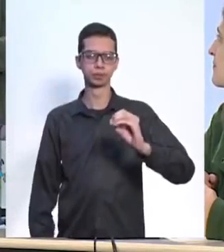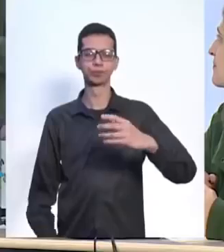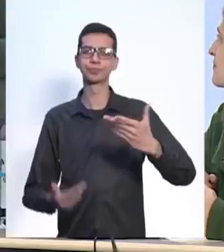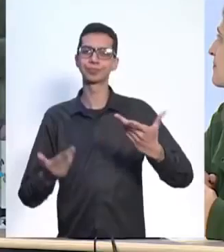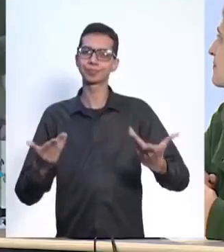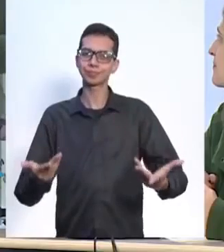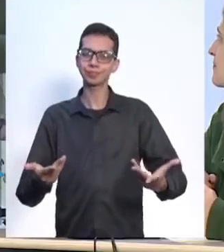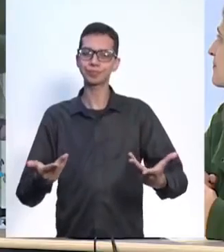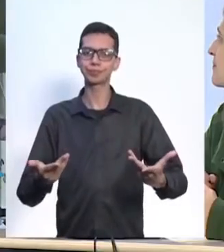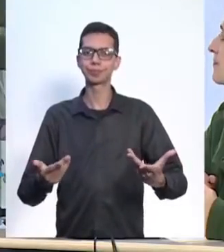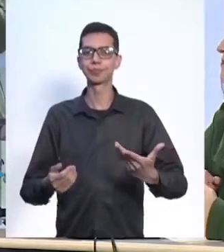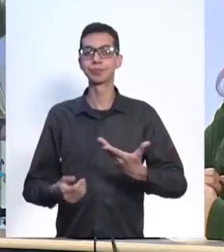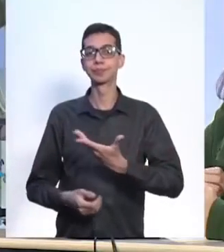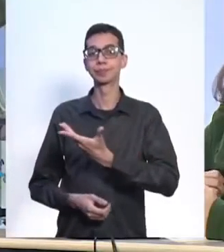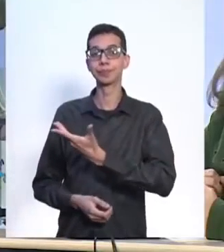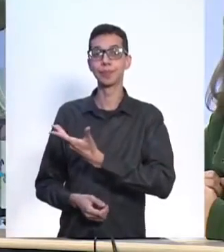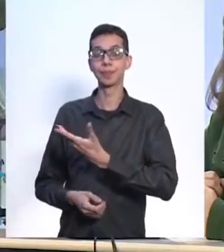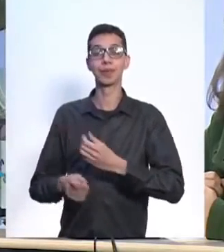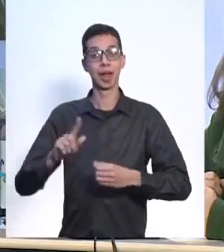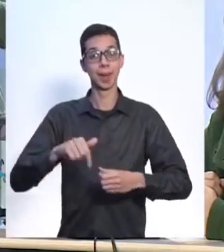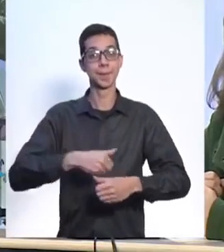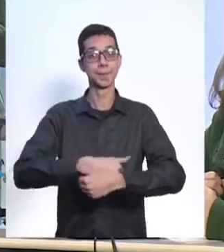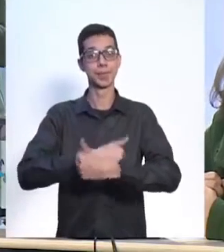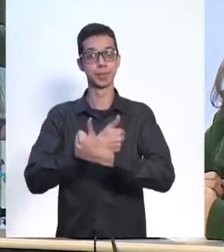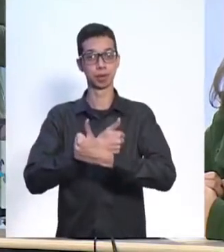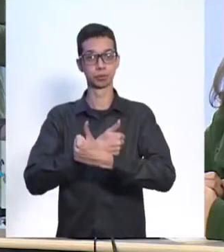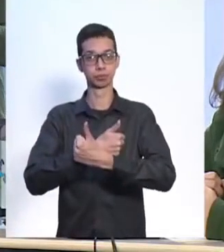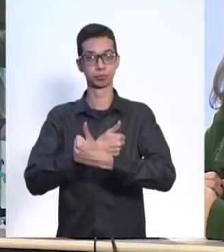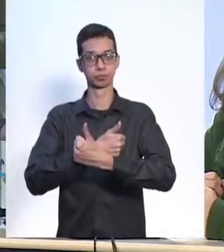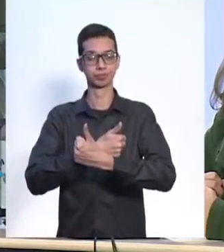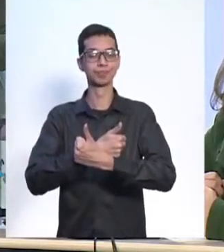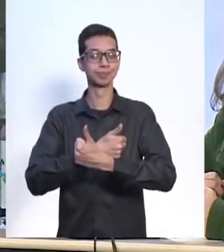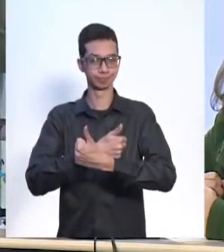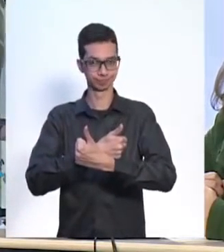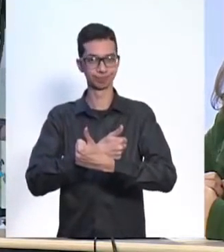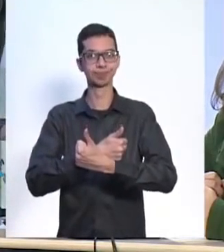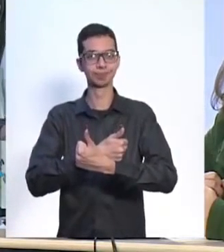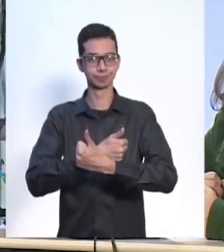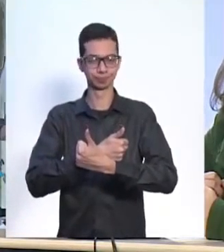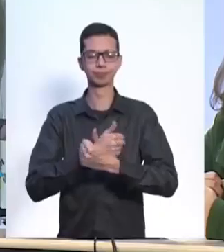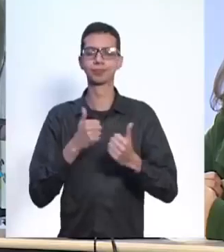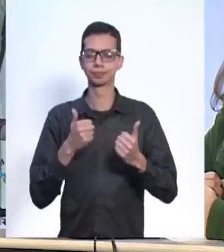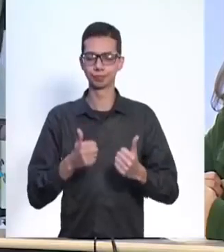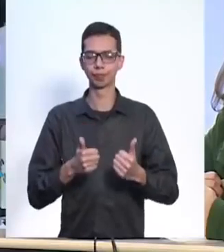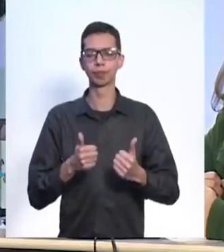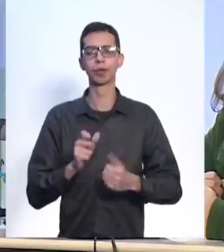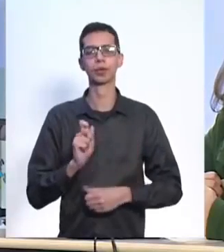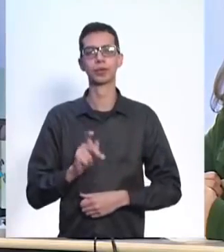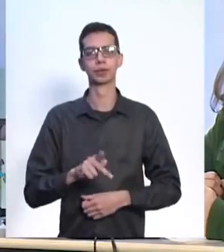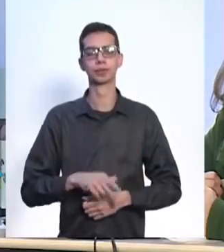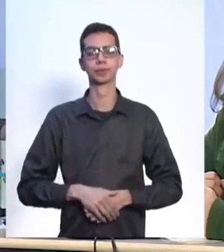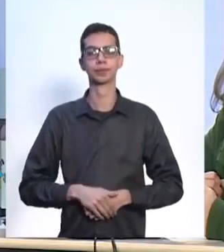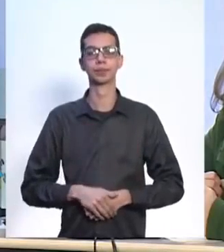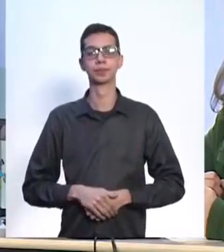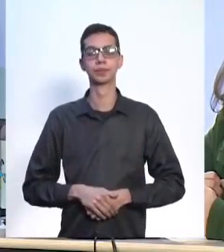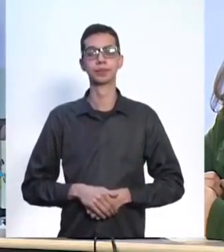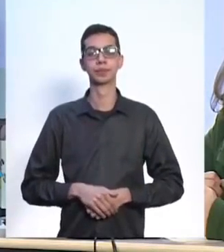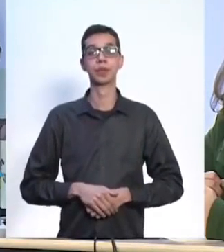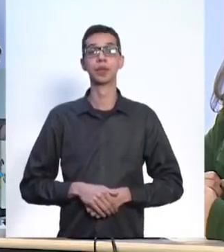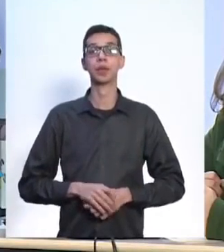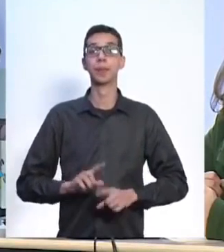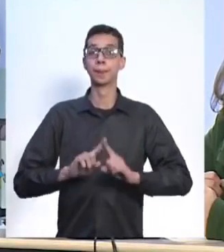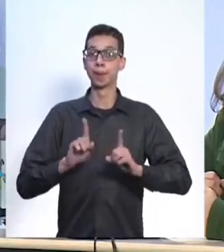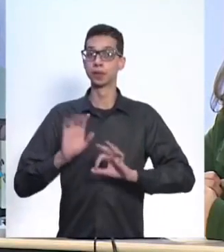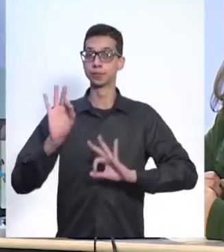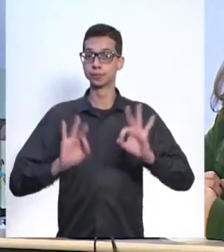função vai passar a ser uma função do primeiro grau, certo? Muito bem. Quando a gente tem uma função do